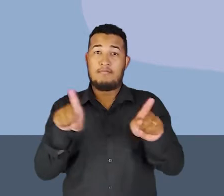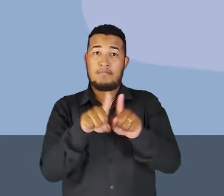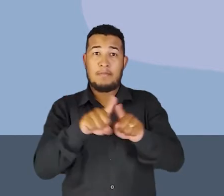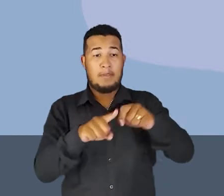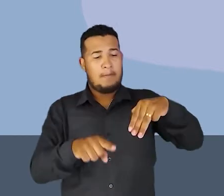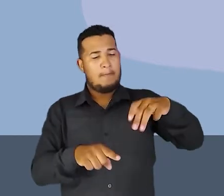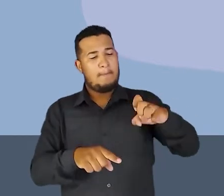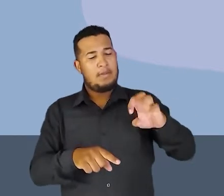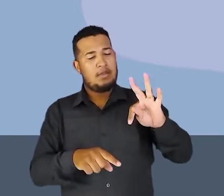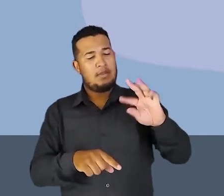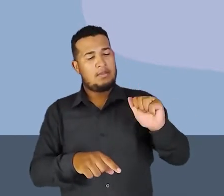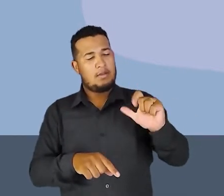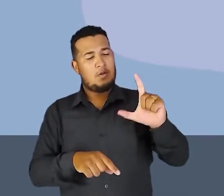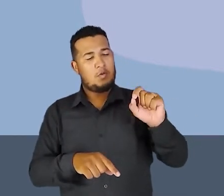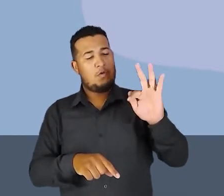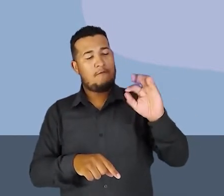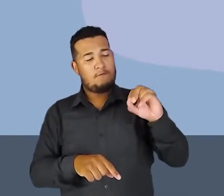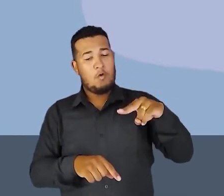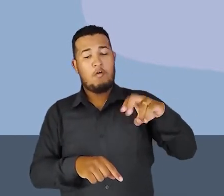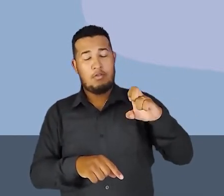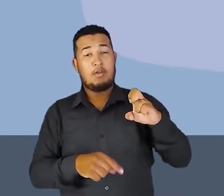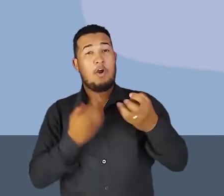um pouquinho desses instrumentos.